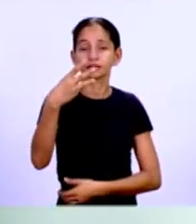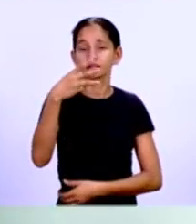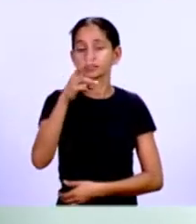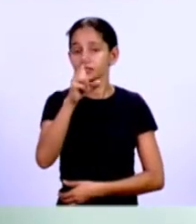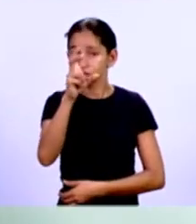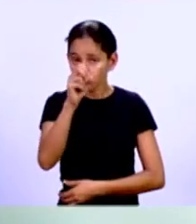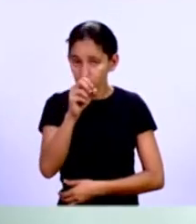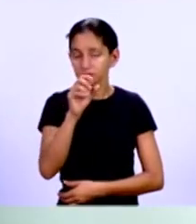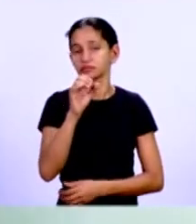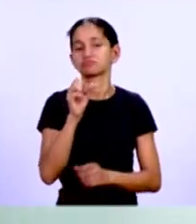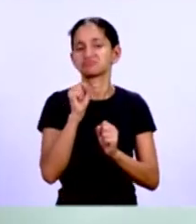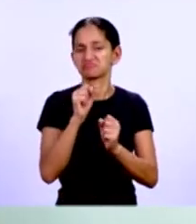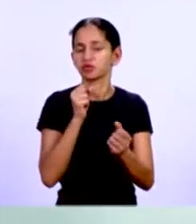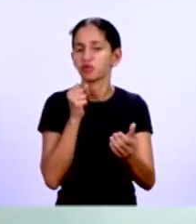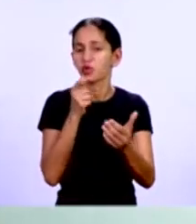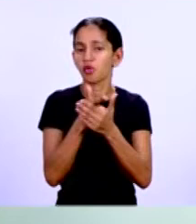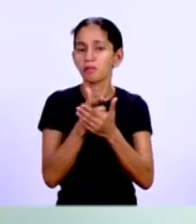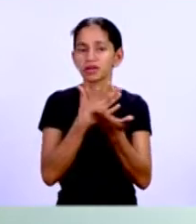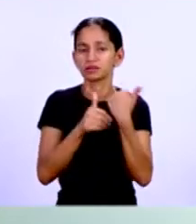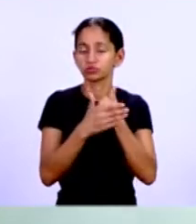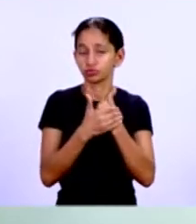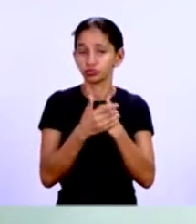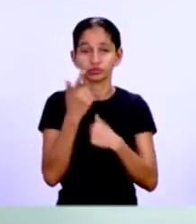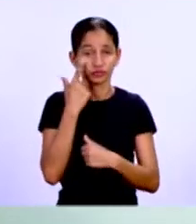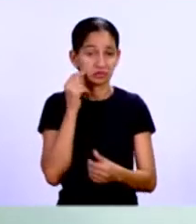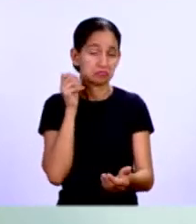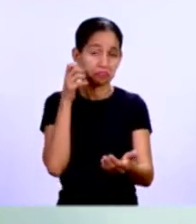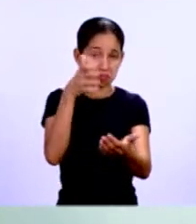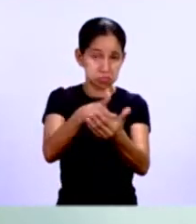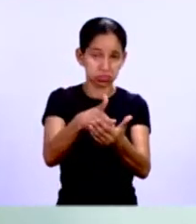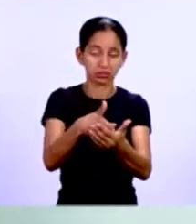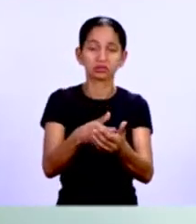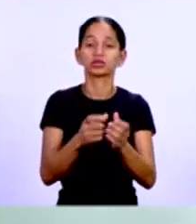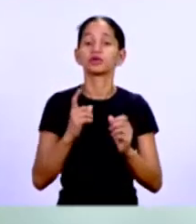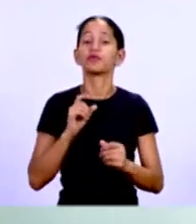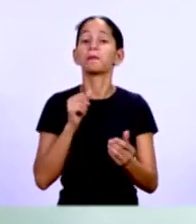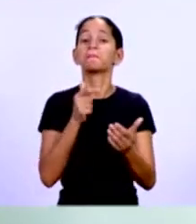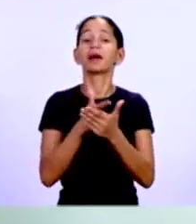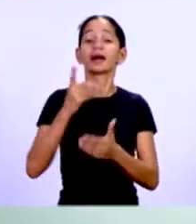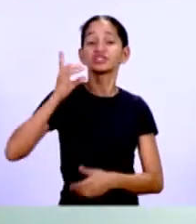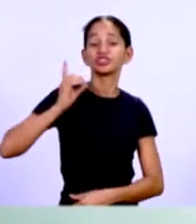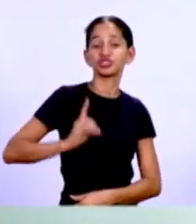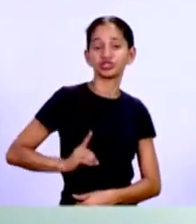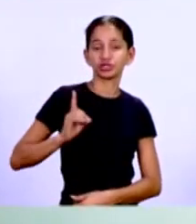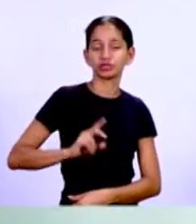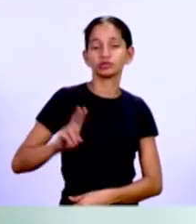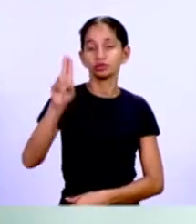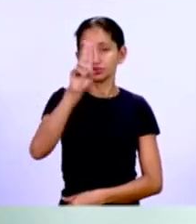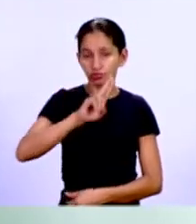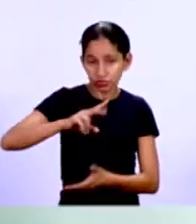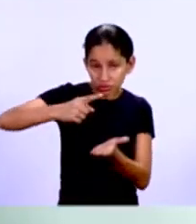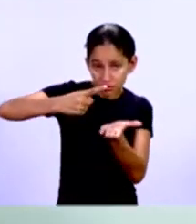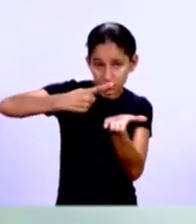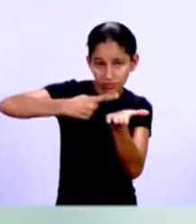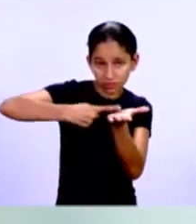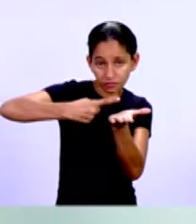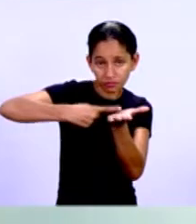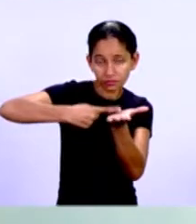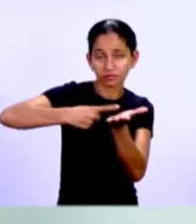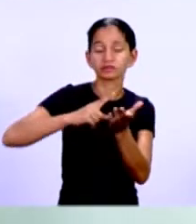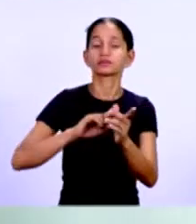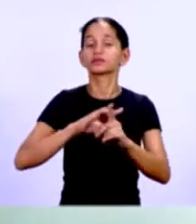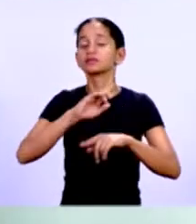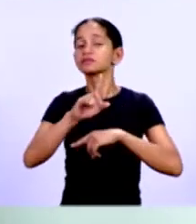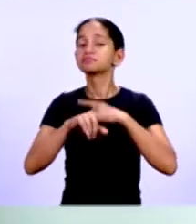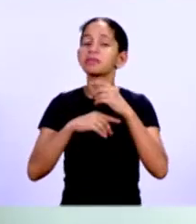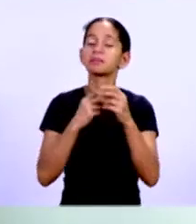você. E aí você vai pagar para ter o direito de usar essa compra a 3,50. E quando chegar